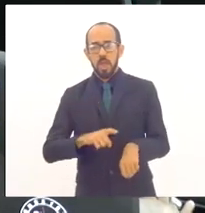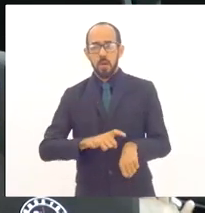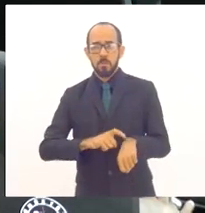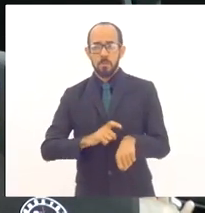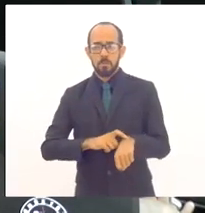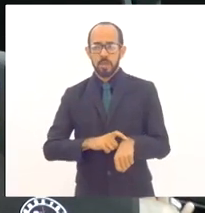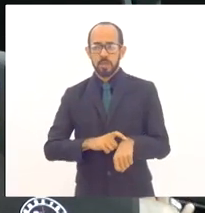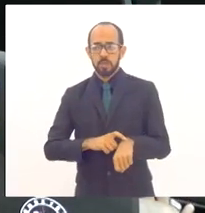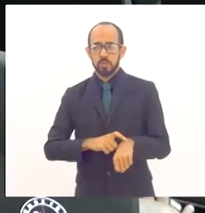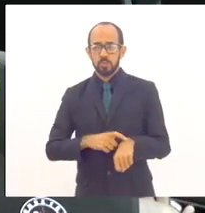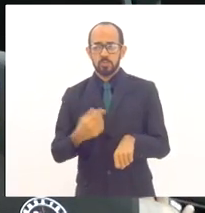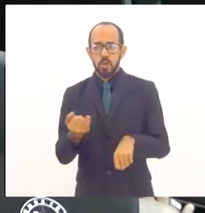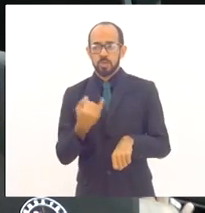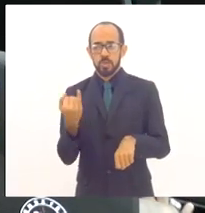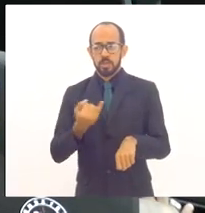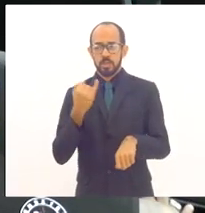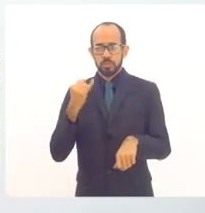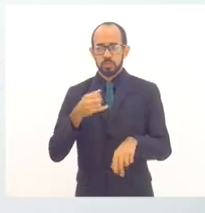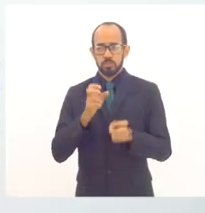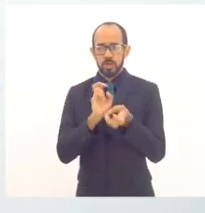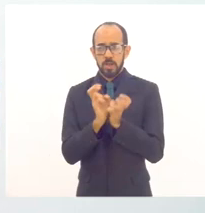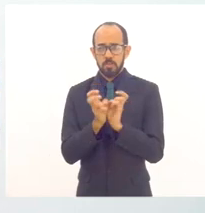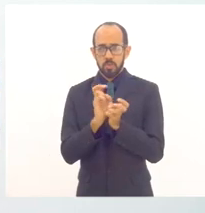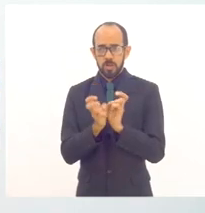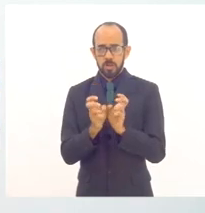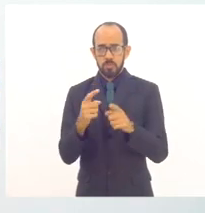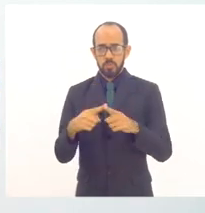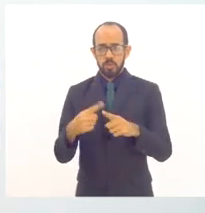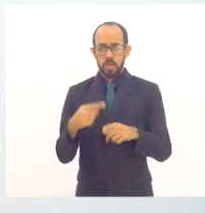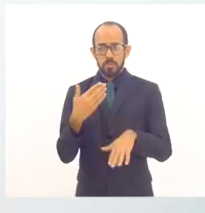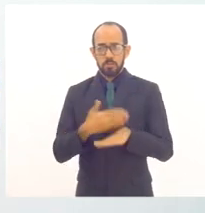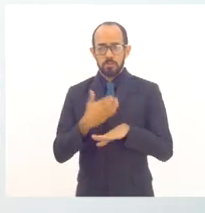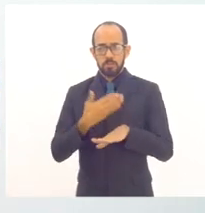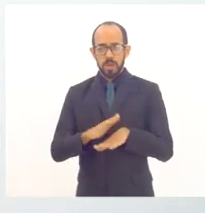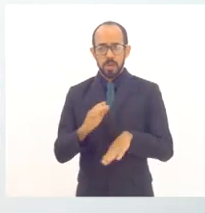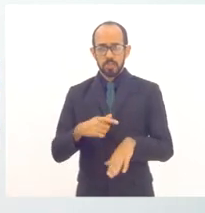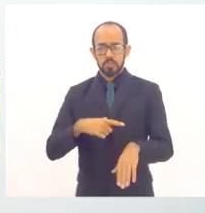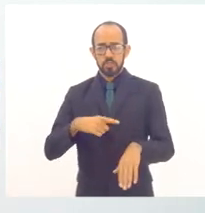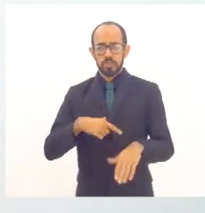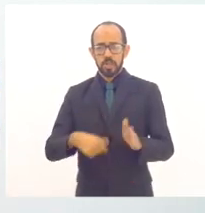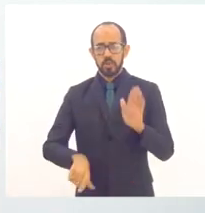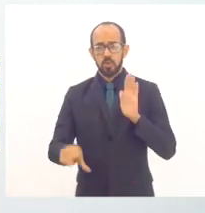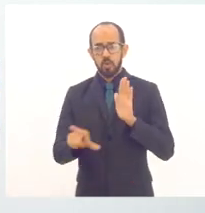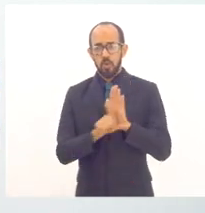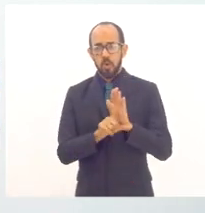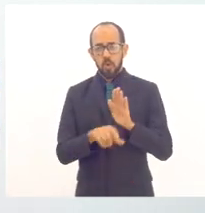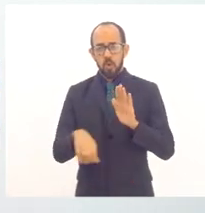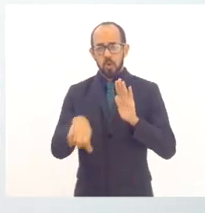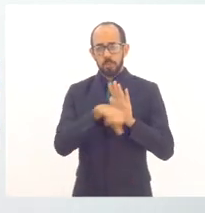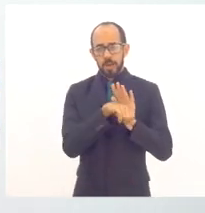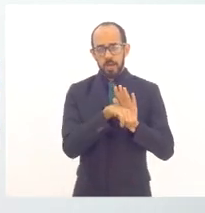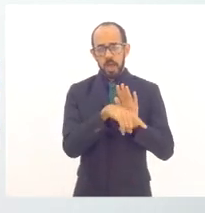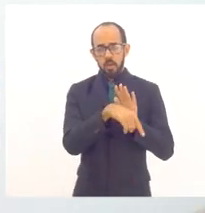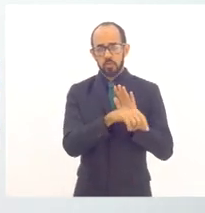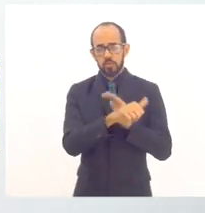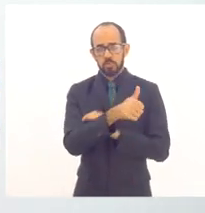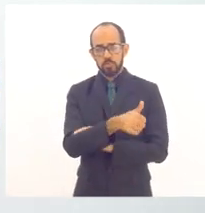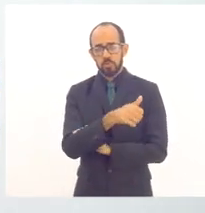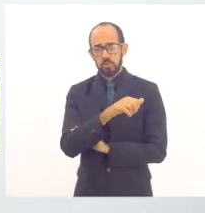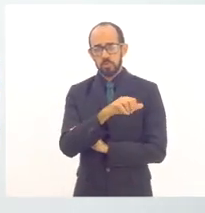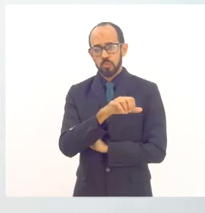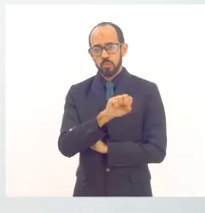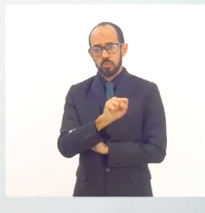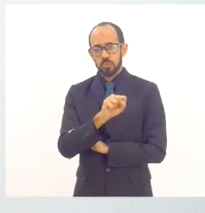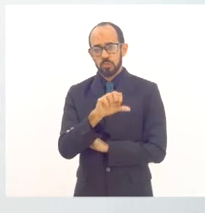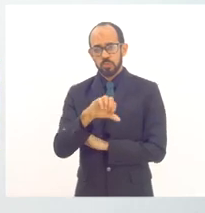capoeira, porque a prática da capoeira esteve no Código Penal de 1890, artigo